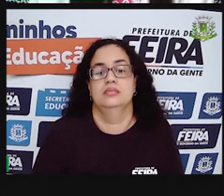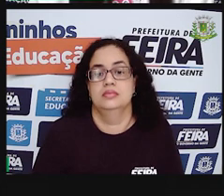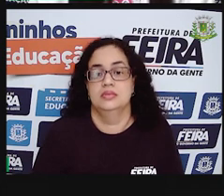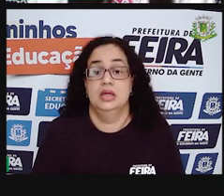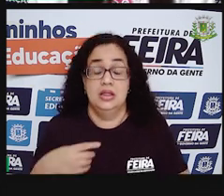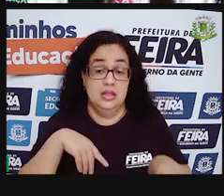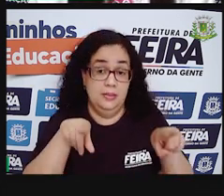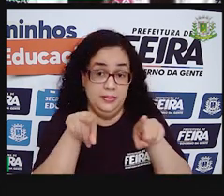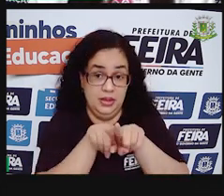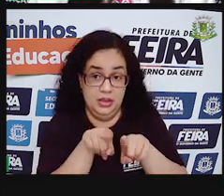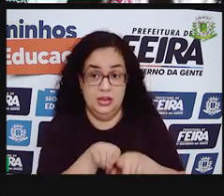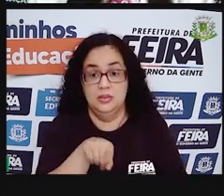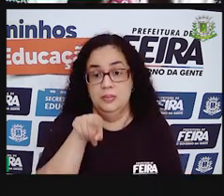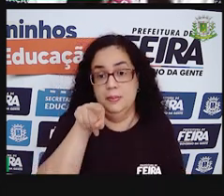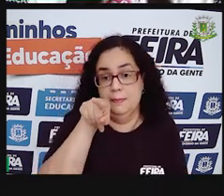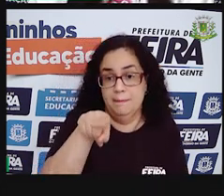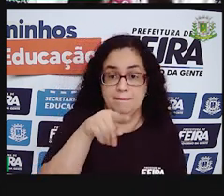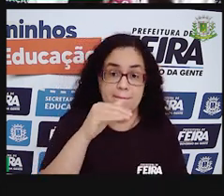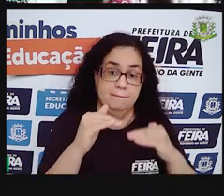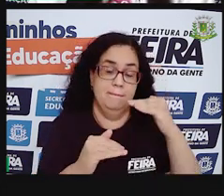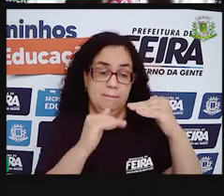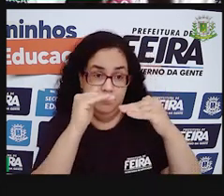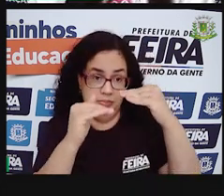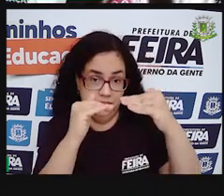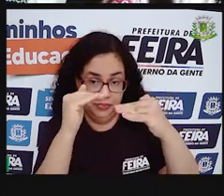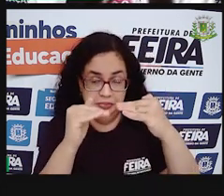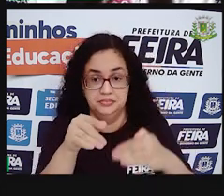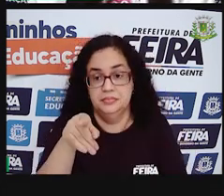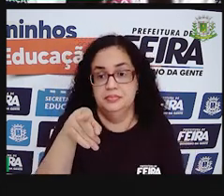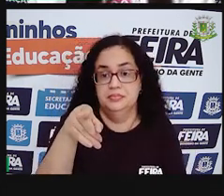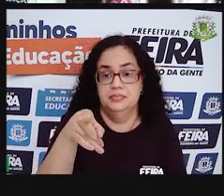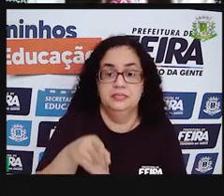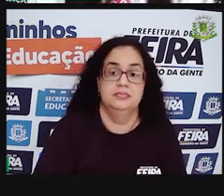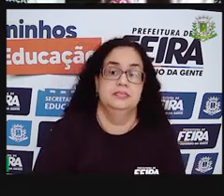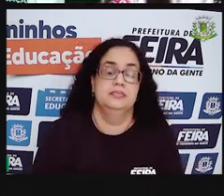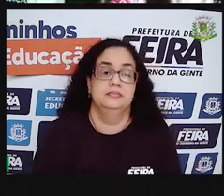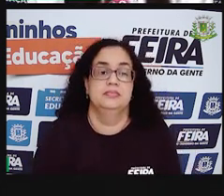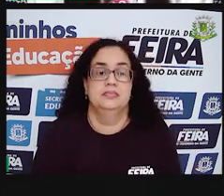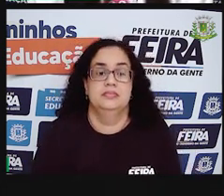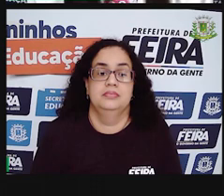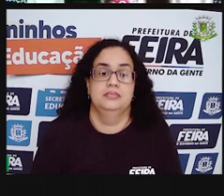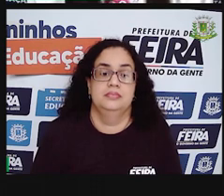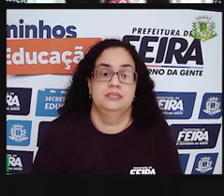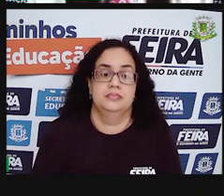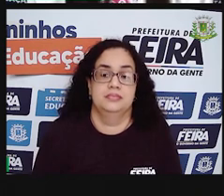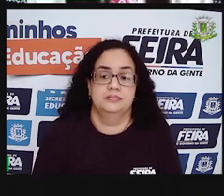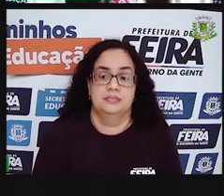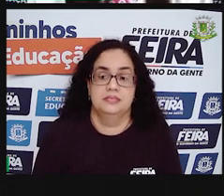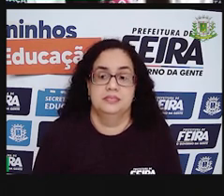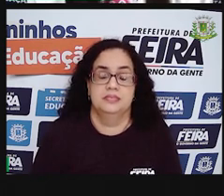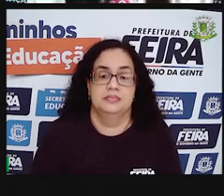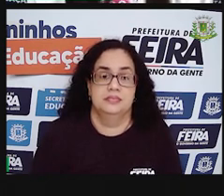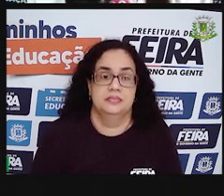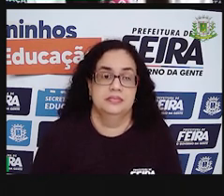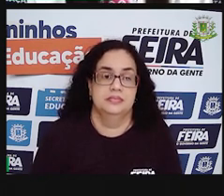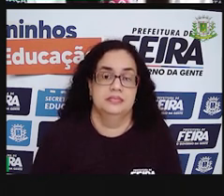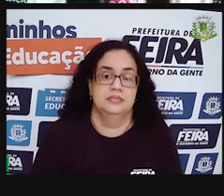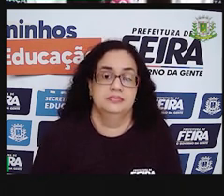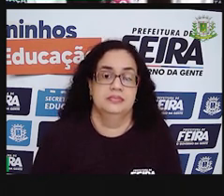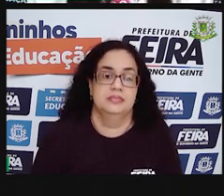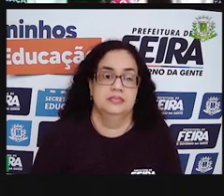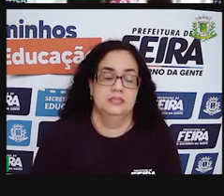Religiosa. E existe um outro documento, que é o Plano Estadual de Desenvolvimento Sustentável de